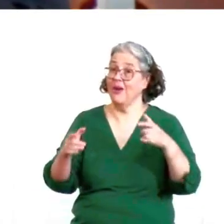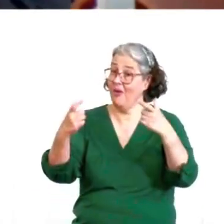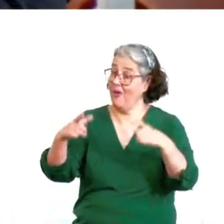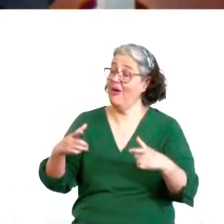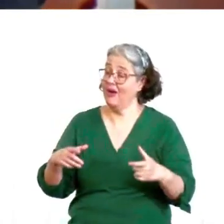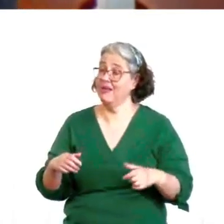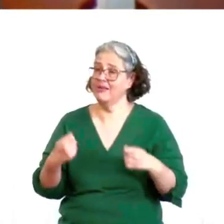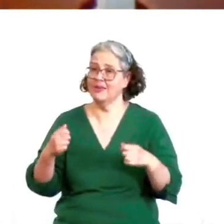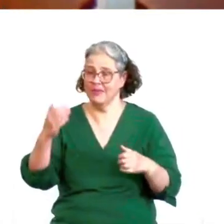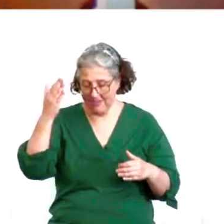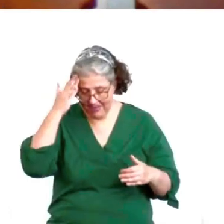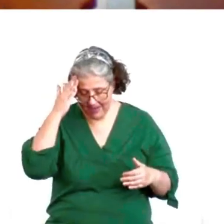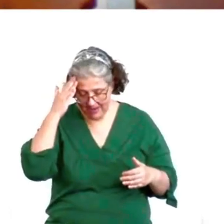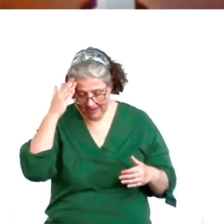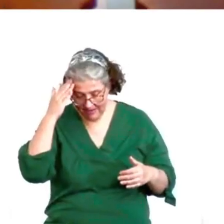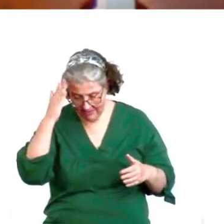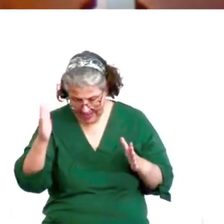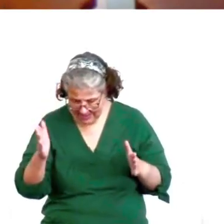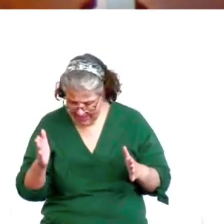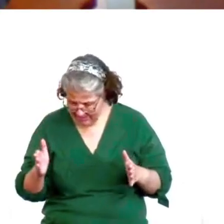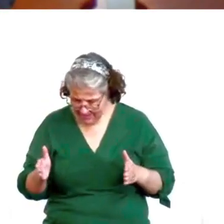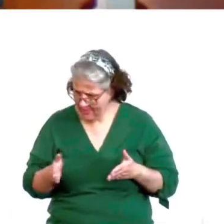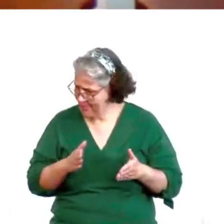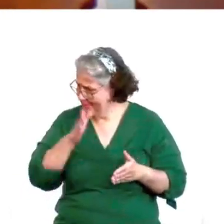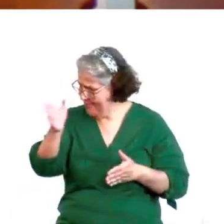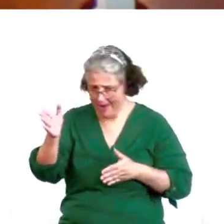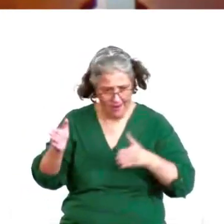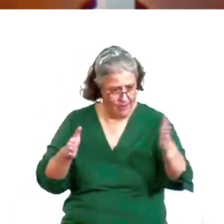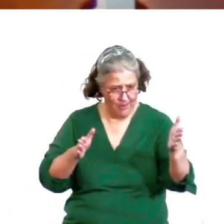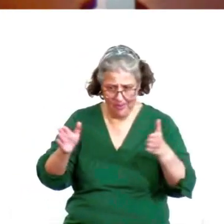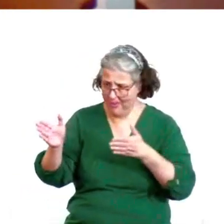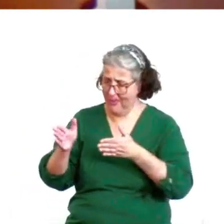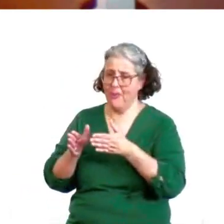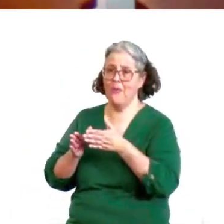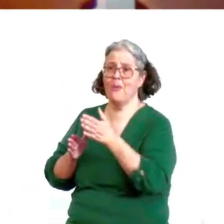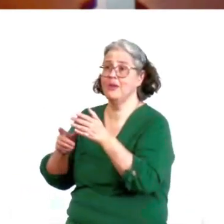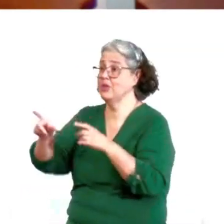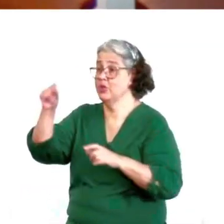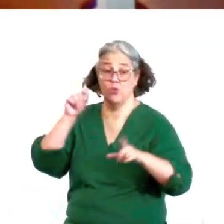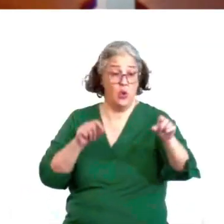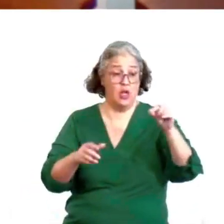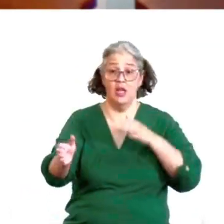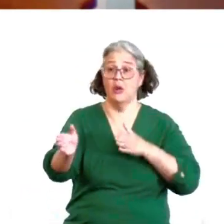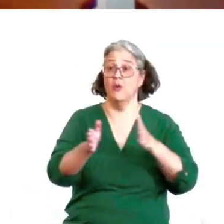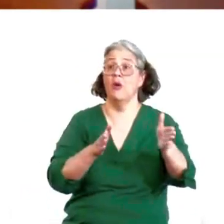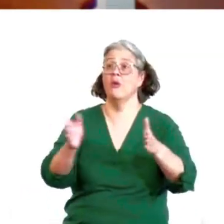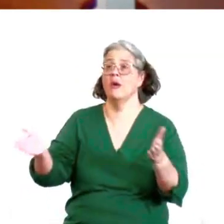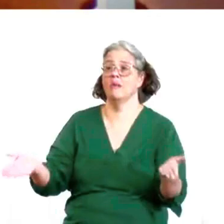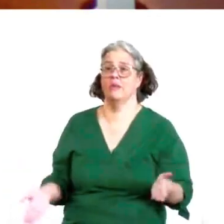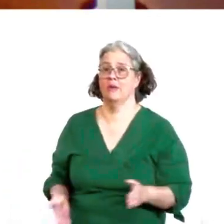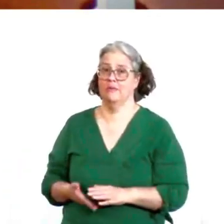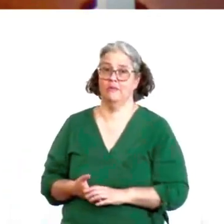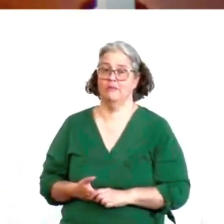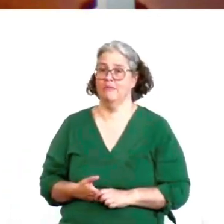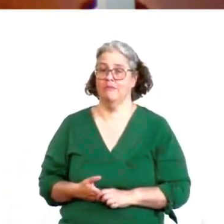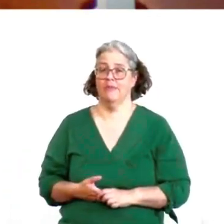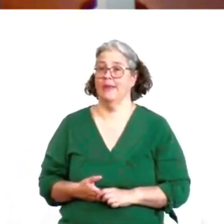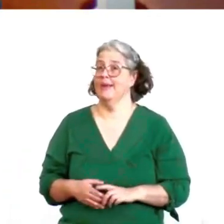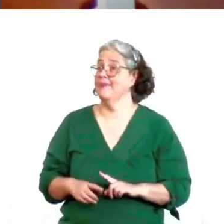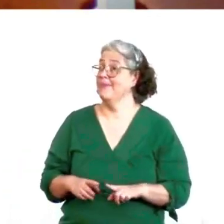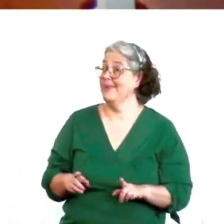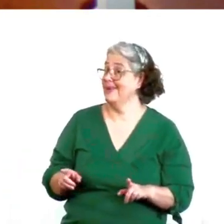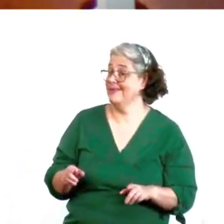Deus está levando a Abraão, não é um lugar onde ele vai e vai voltar. É um lugar que Deus vai mostrar para